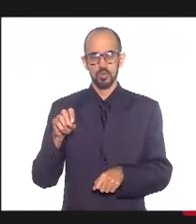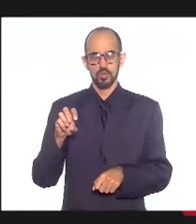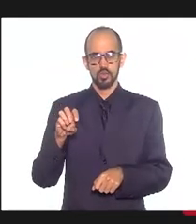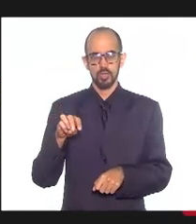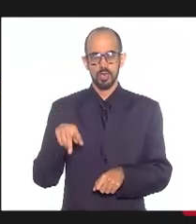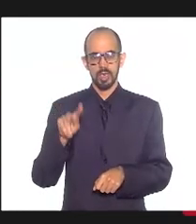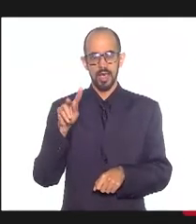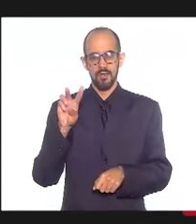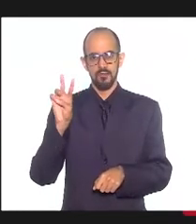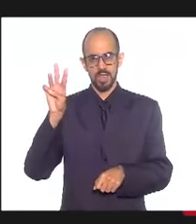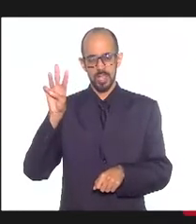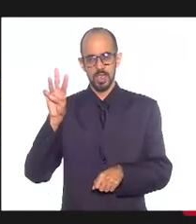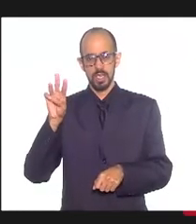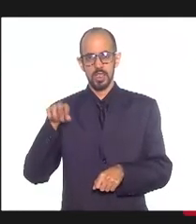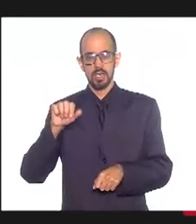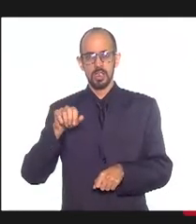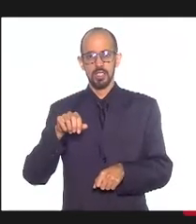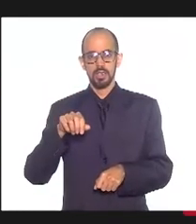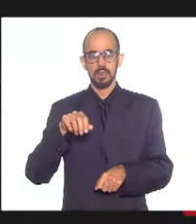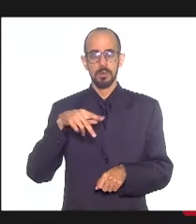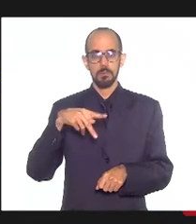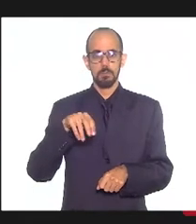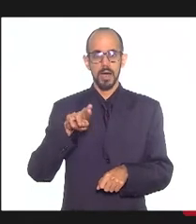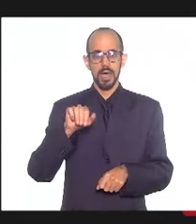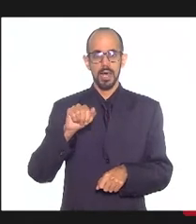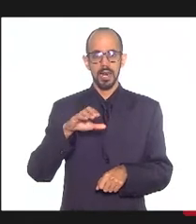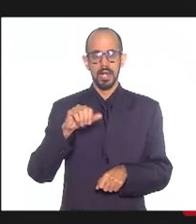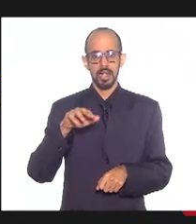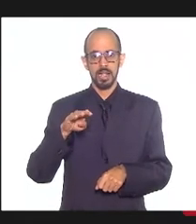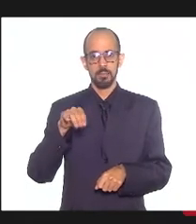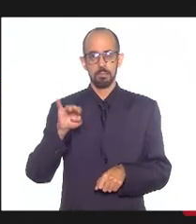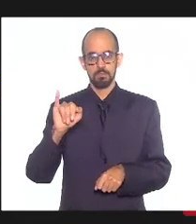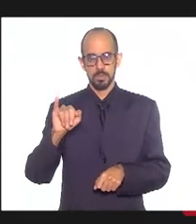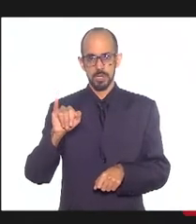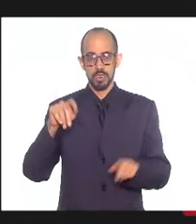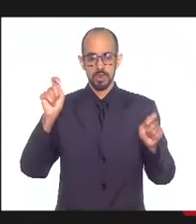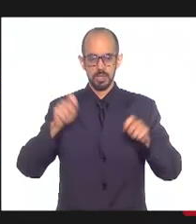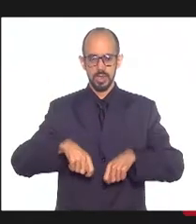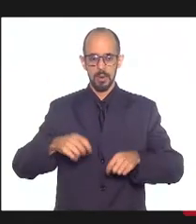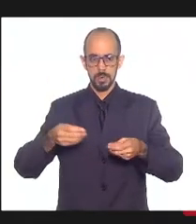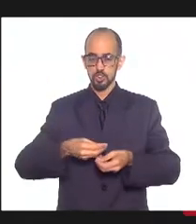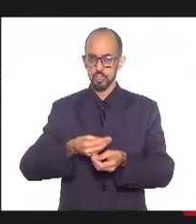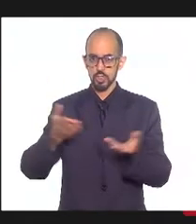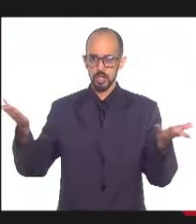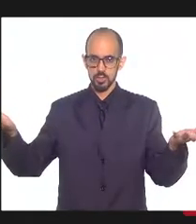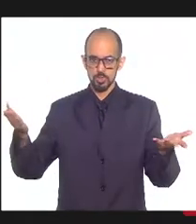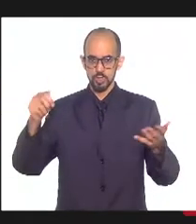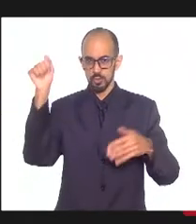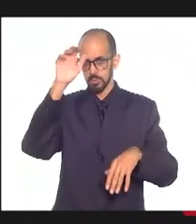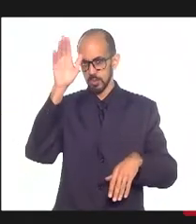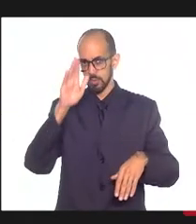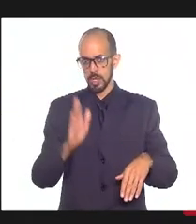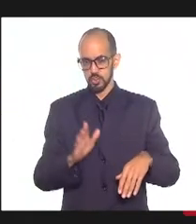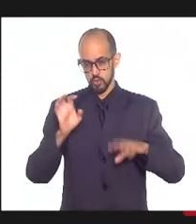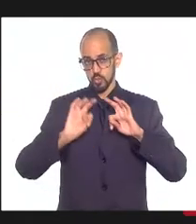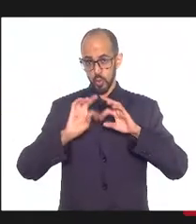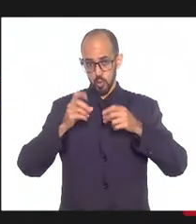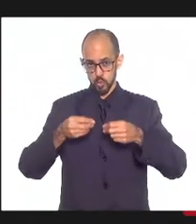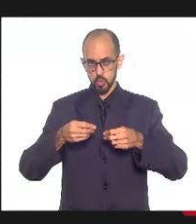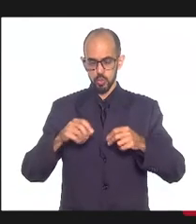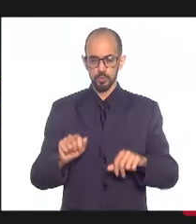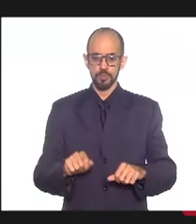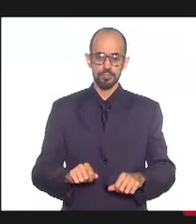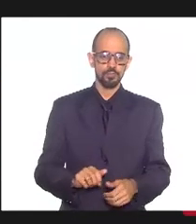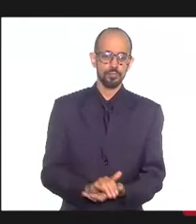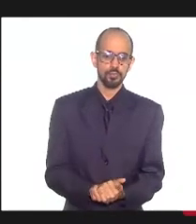pode injetar energia, inclusive, para o Brasil inteiro, é uma grande artéria de energia.